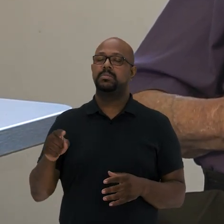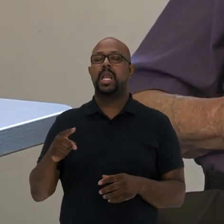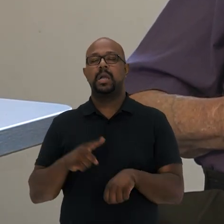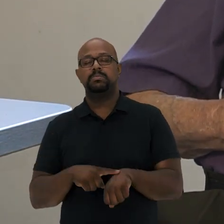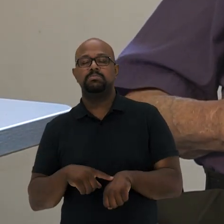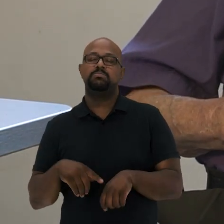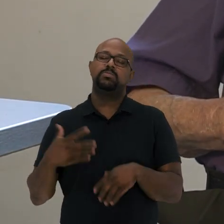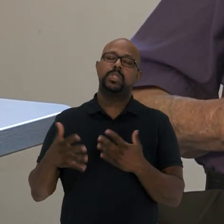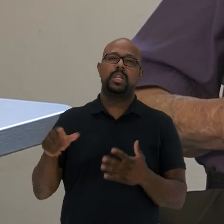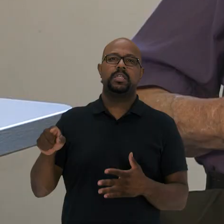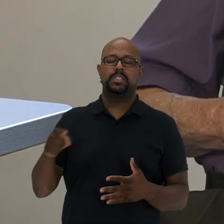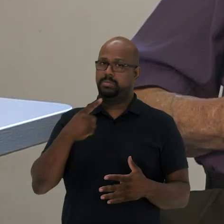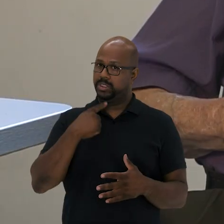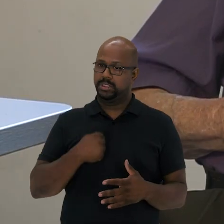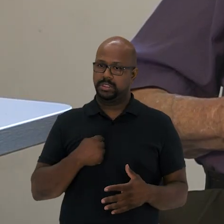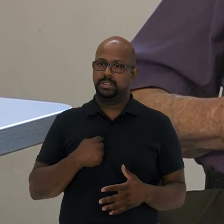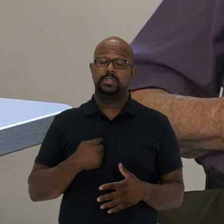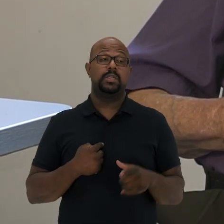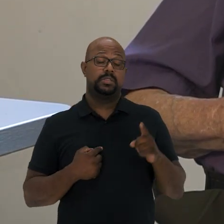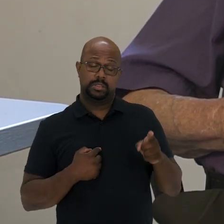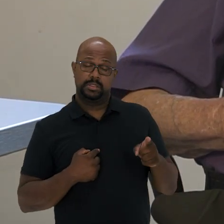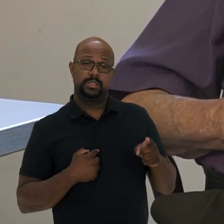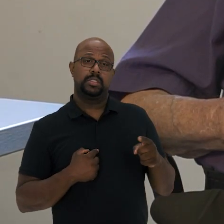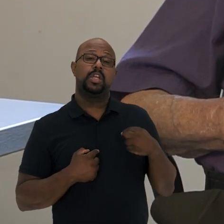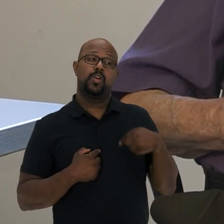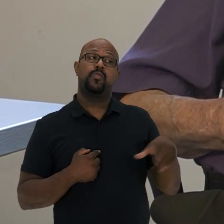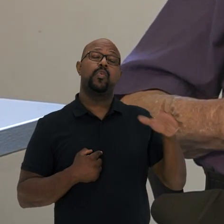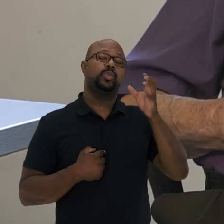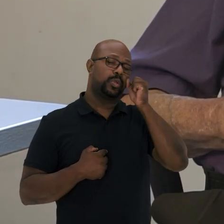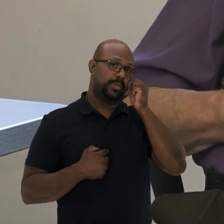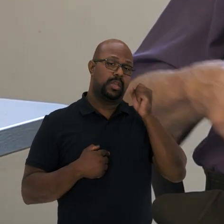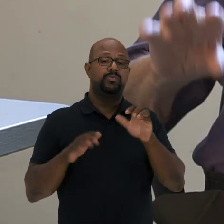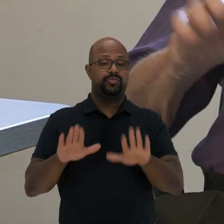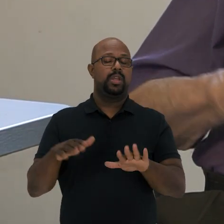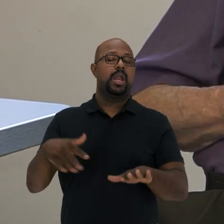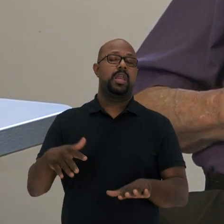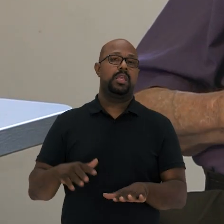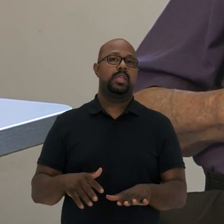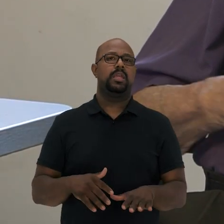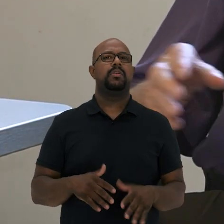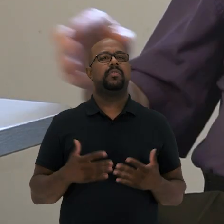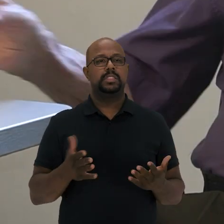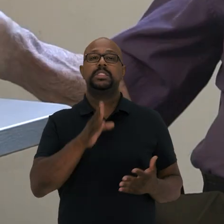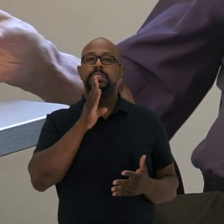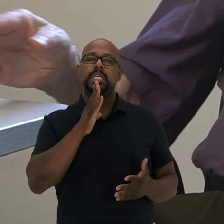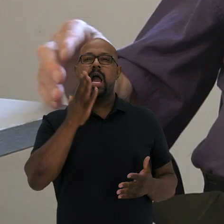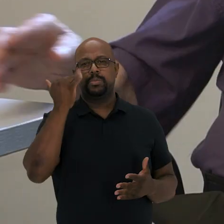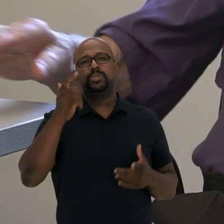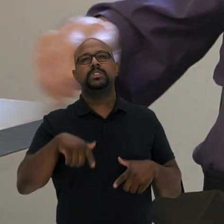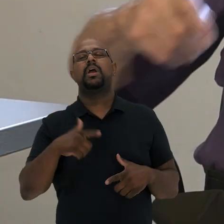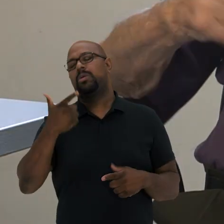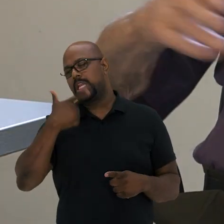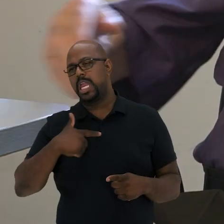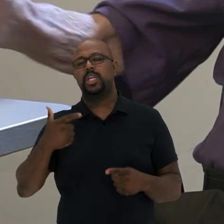uma certa hora, ele me dizia: Isadir, eu vou dormir, vocês ficam aí, tu sabe onde é que está o